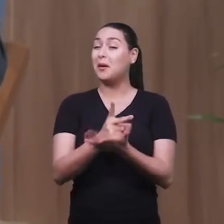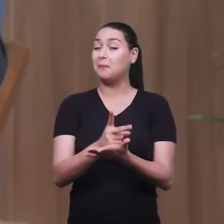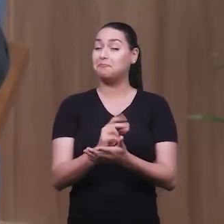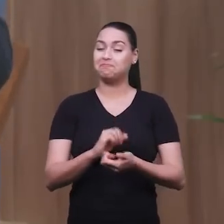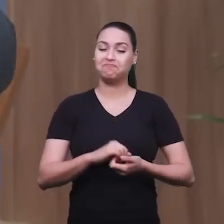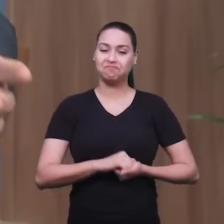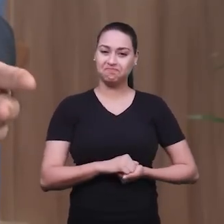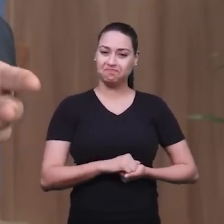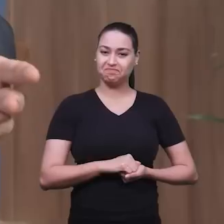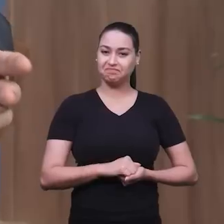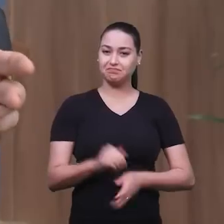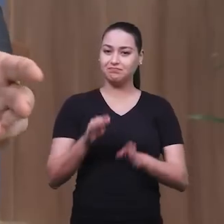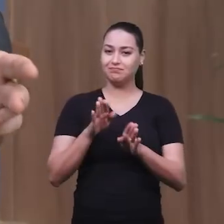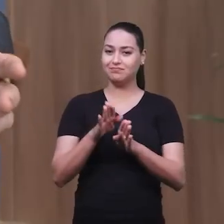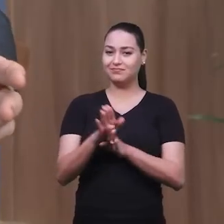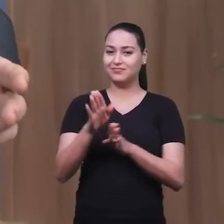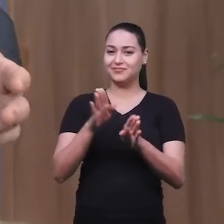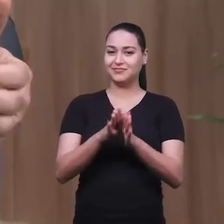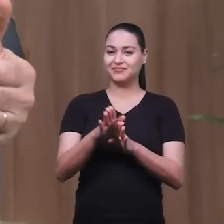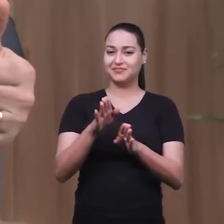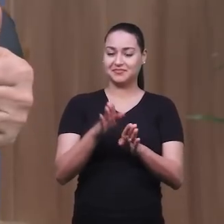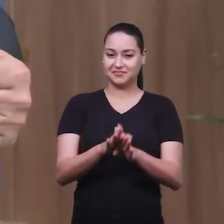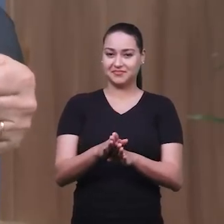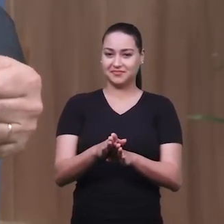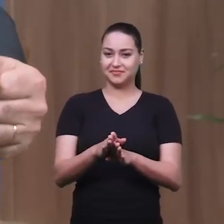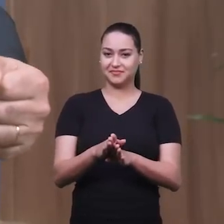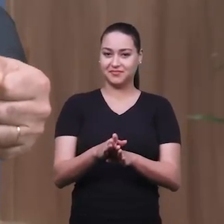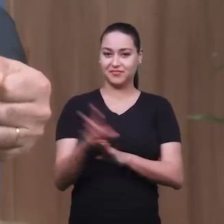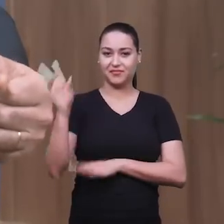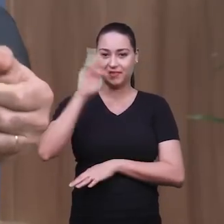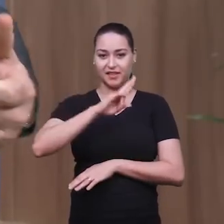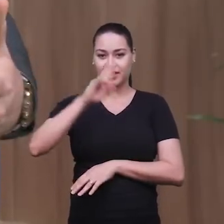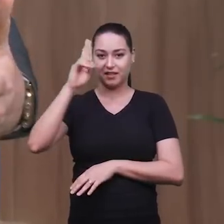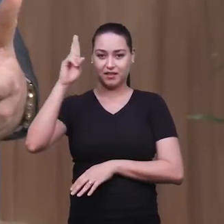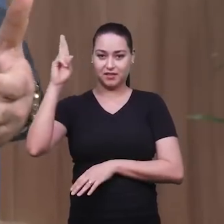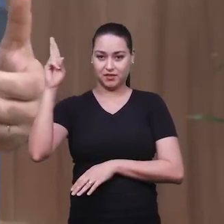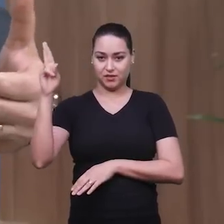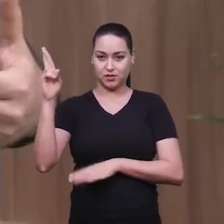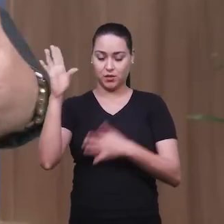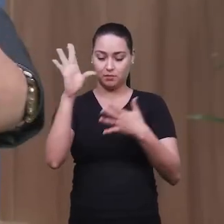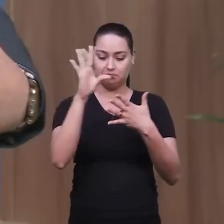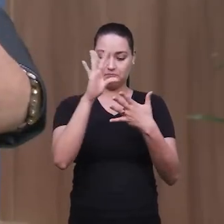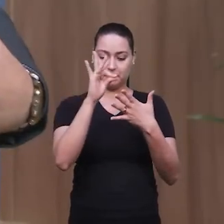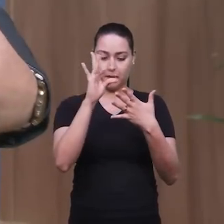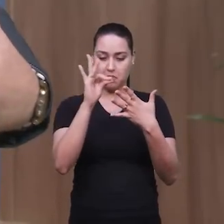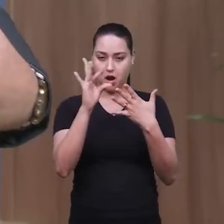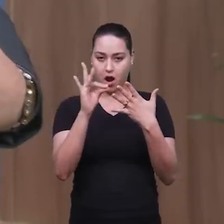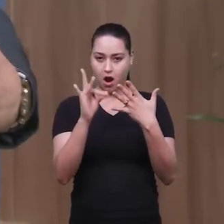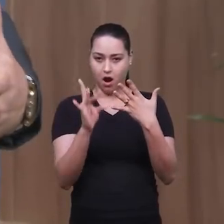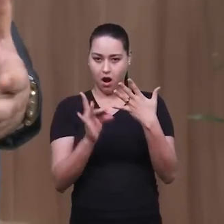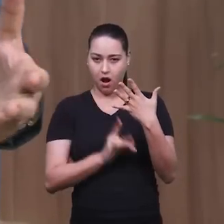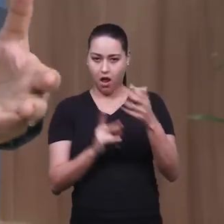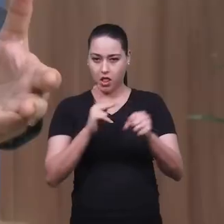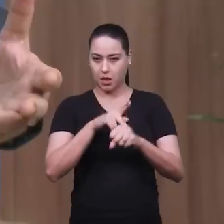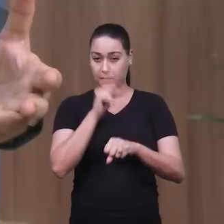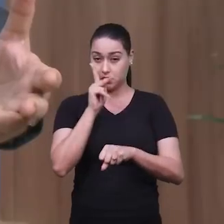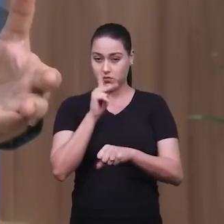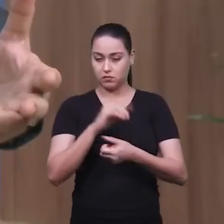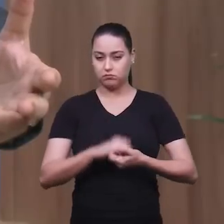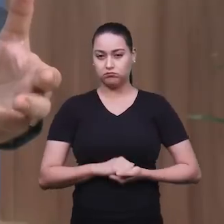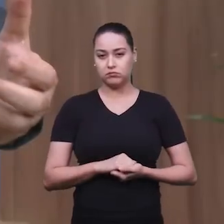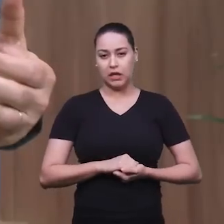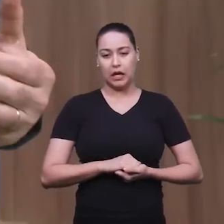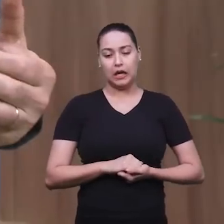lá. Havia uma orientação na hora em que o Senhor define os detalhes